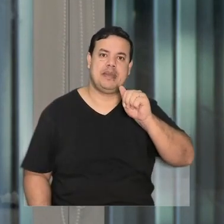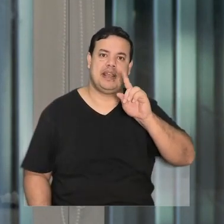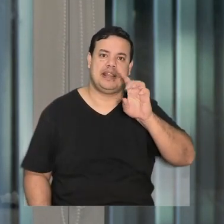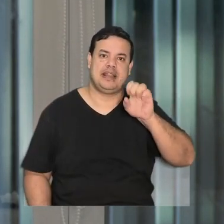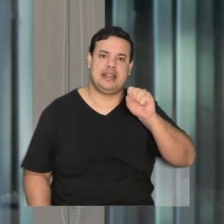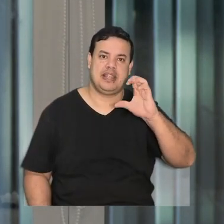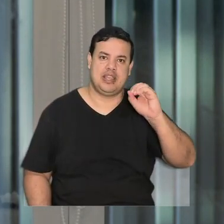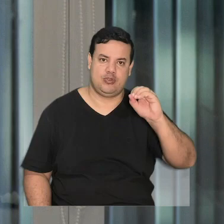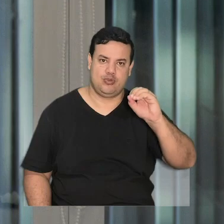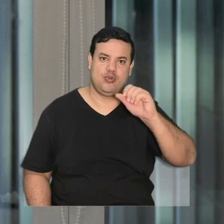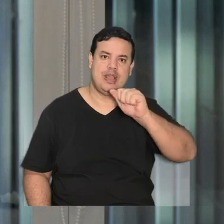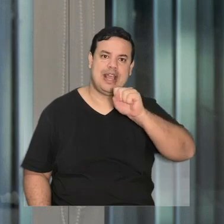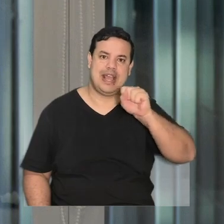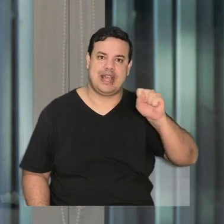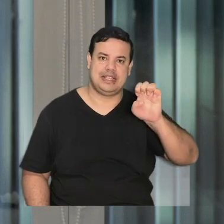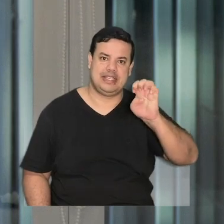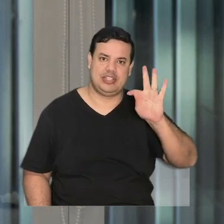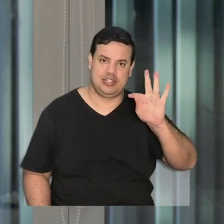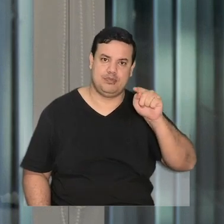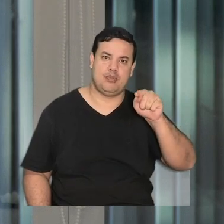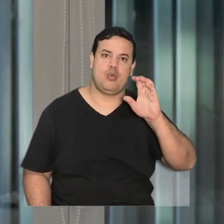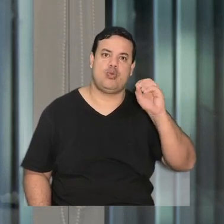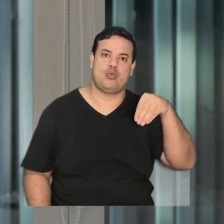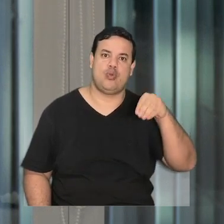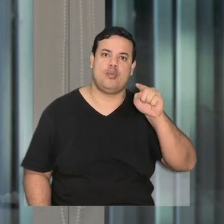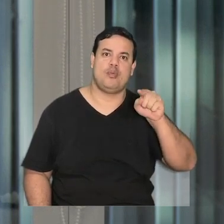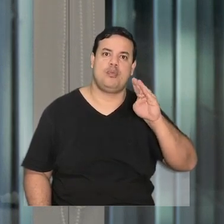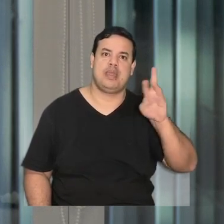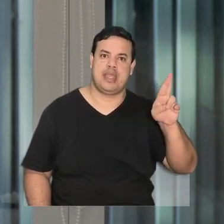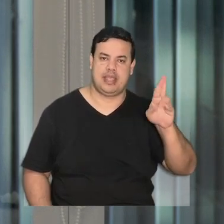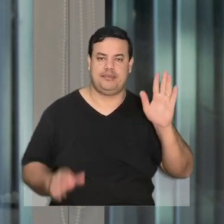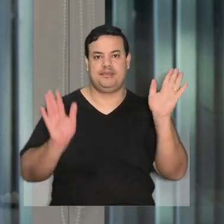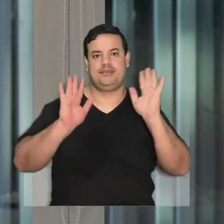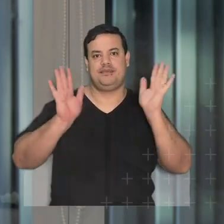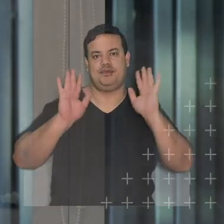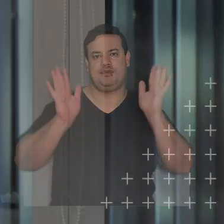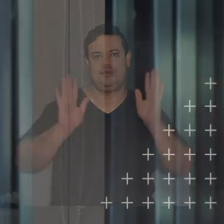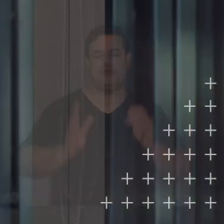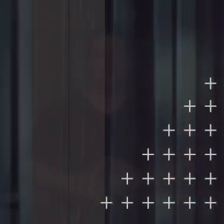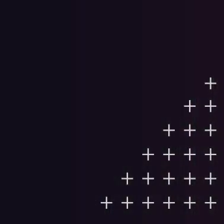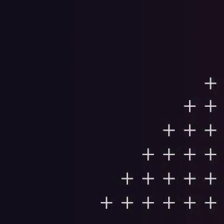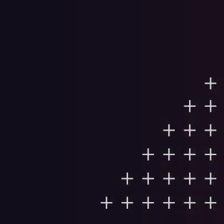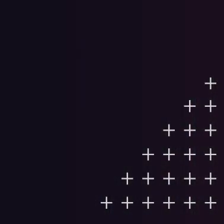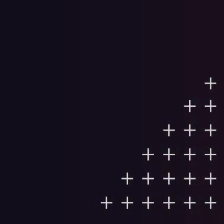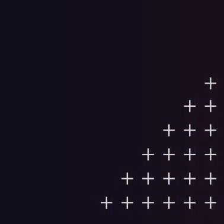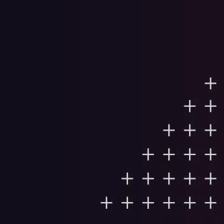em contato com a gente no site bradescoasset.com.br. Tchau!